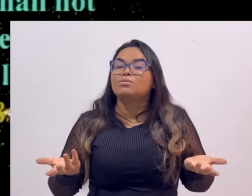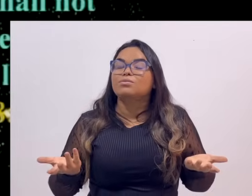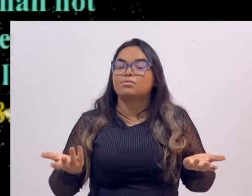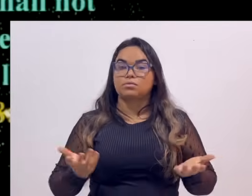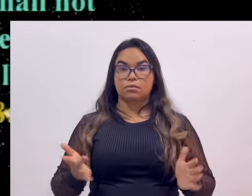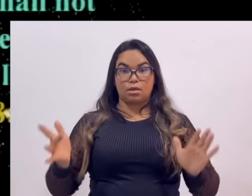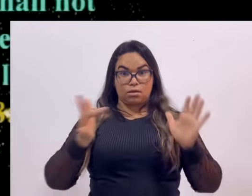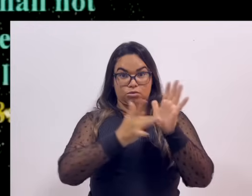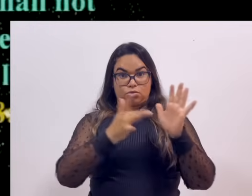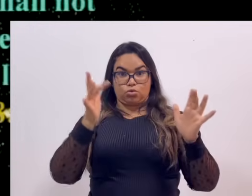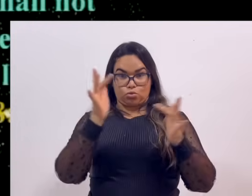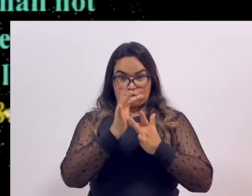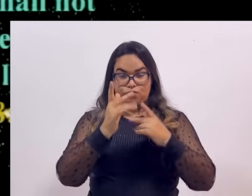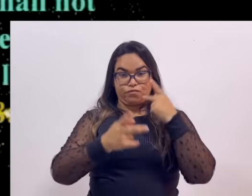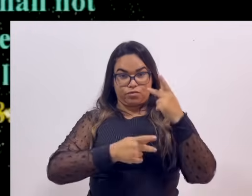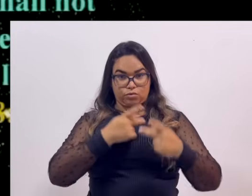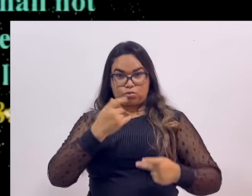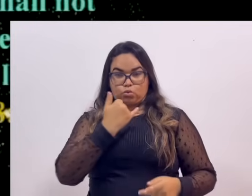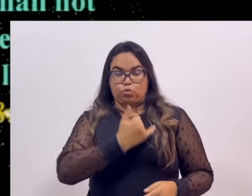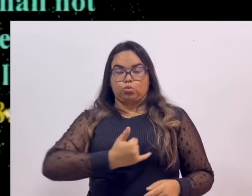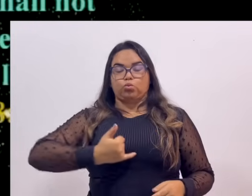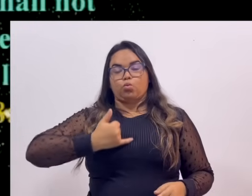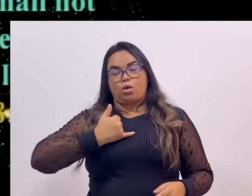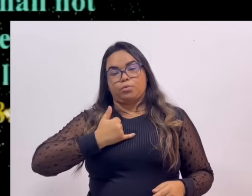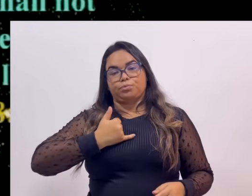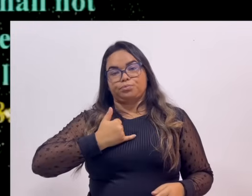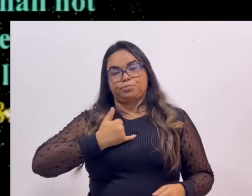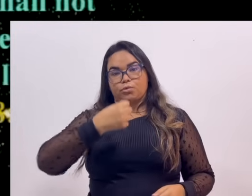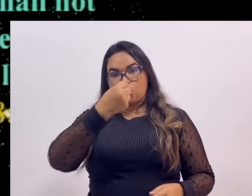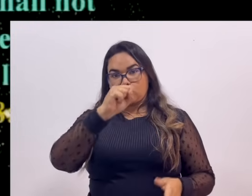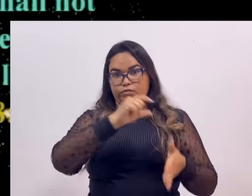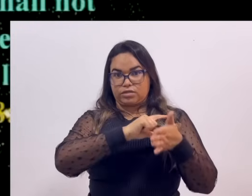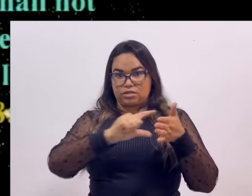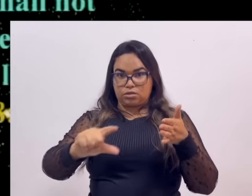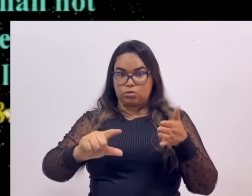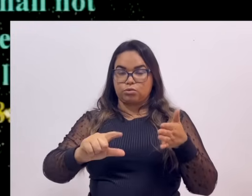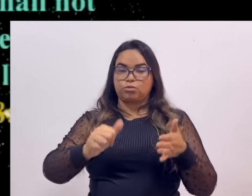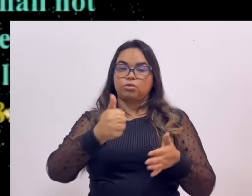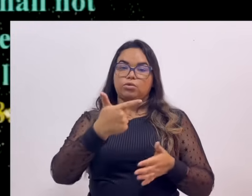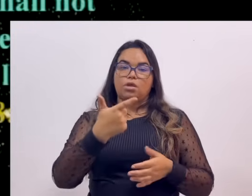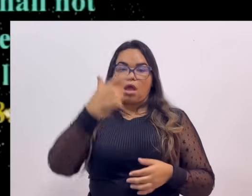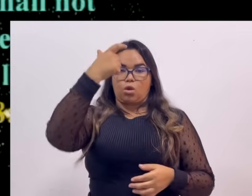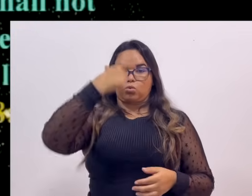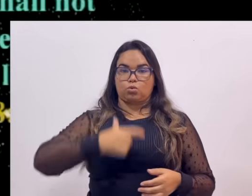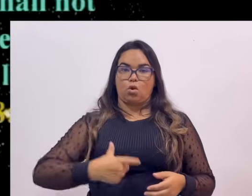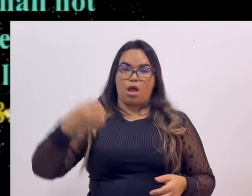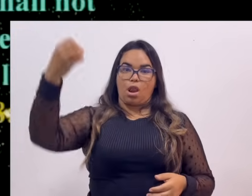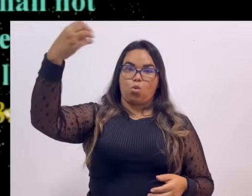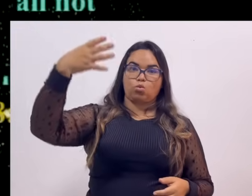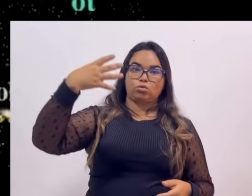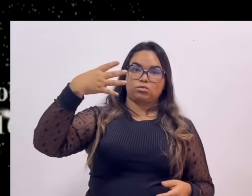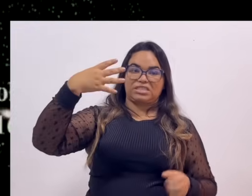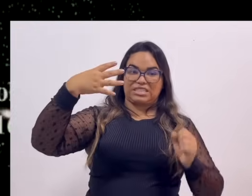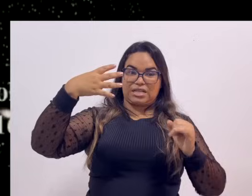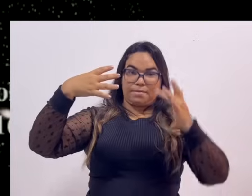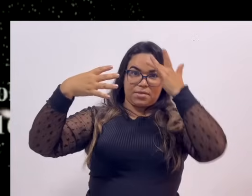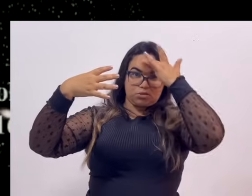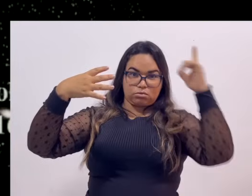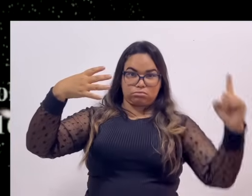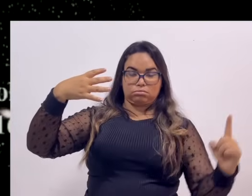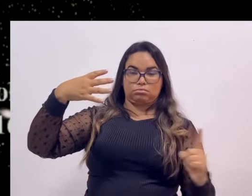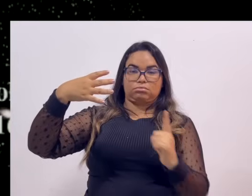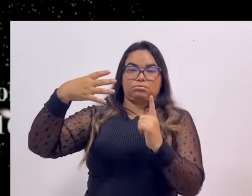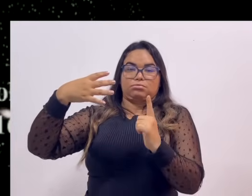perguntar Jesus diz em João 8 versículo 12 eu sou a luz do mundo quem me segue não